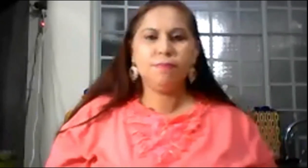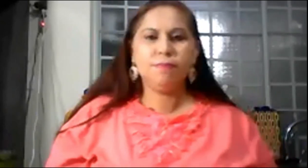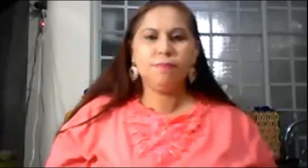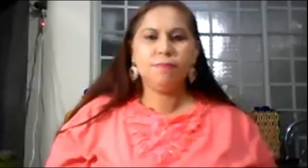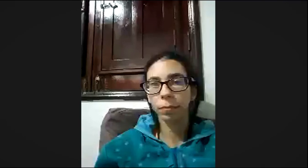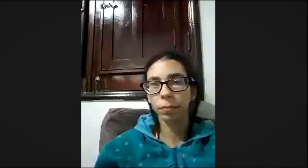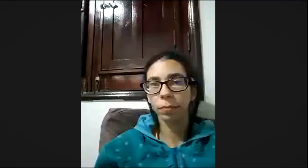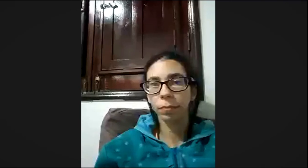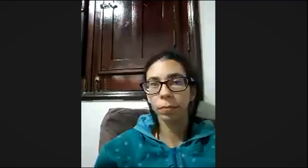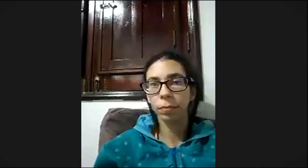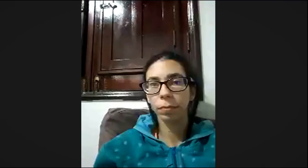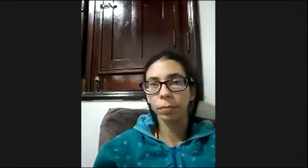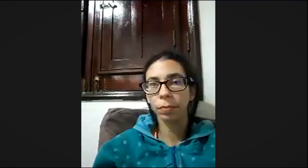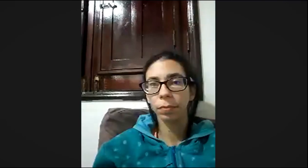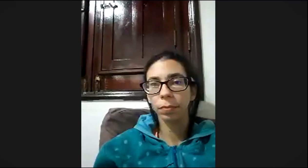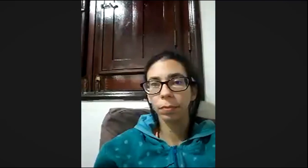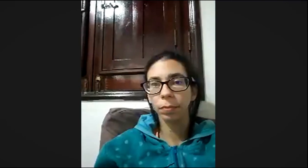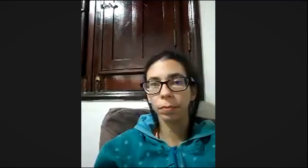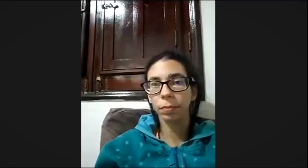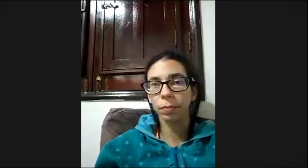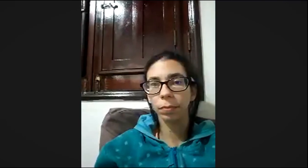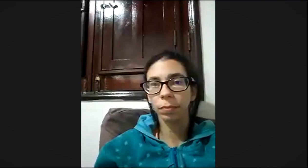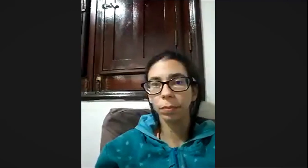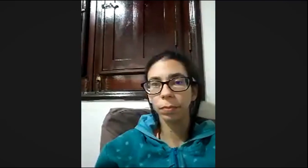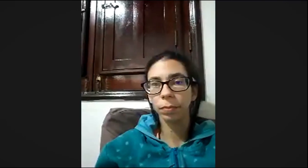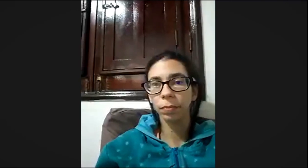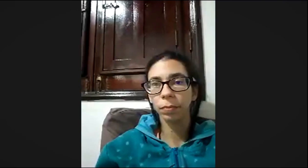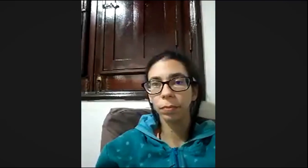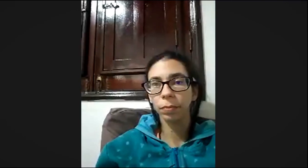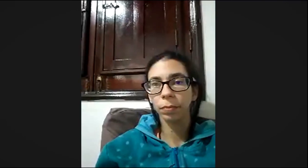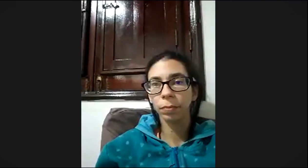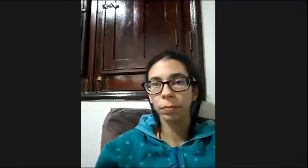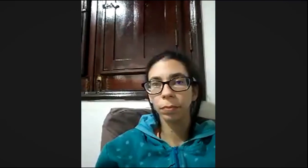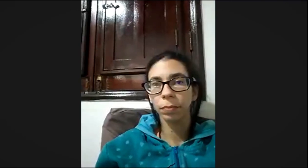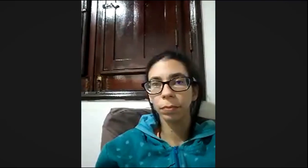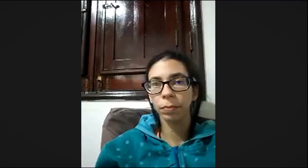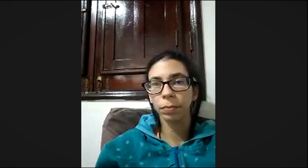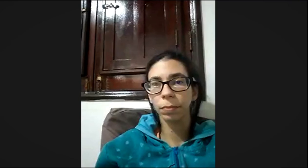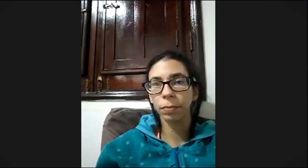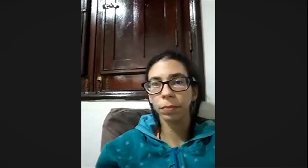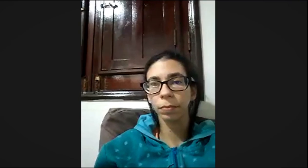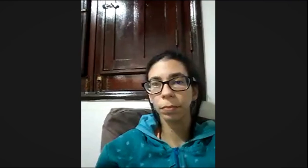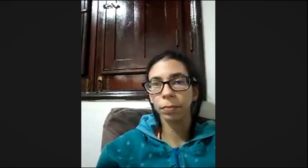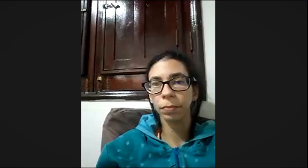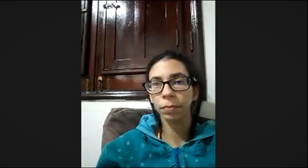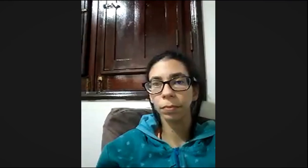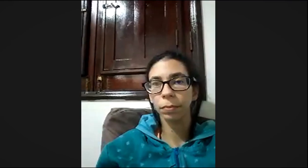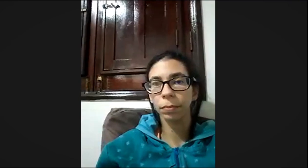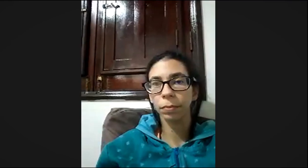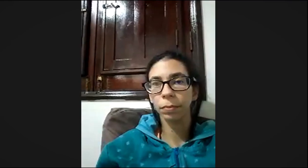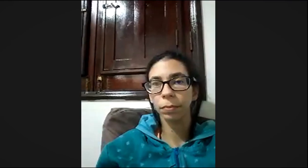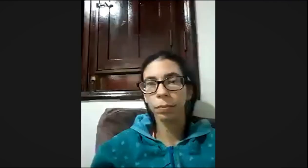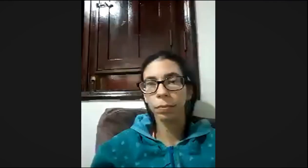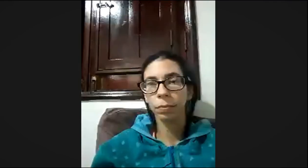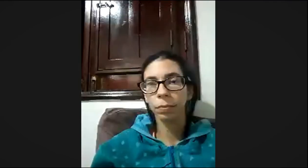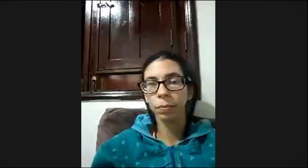Ou pelos afixos. Em língua portuguesa, a gente chama de afixo aquele pedacinho que vem